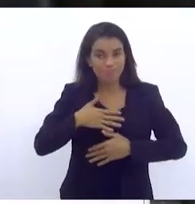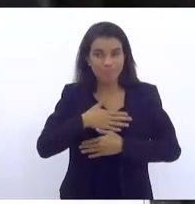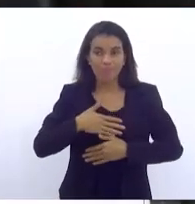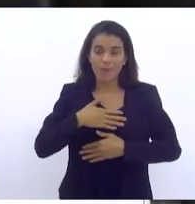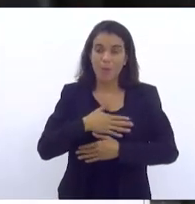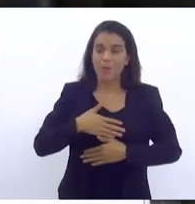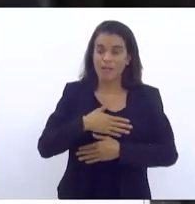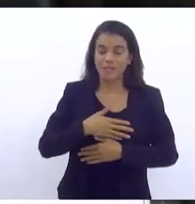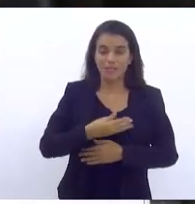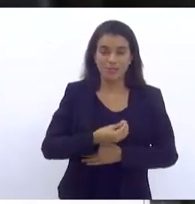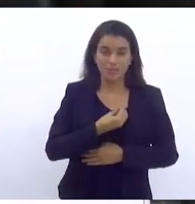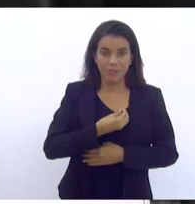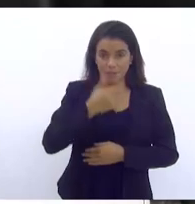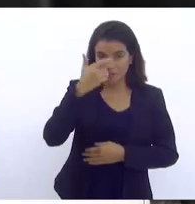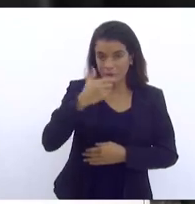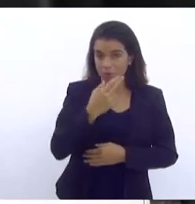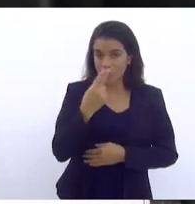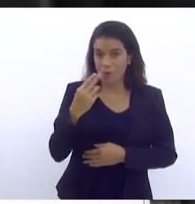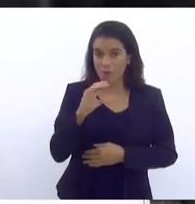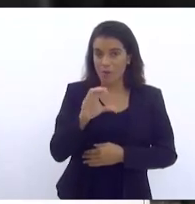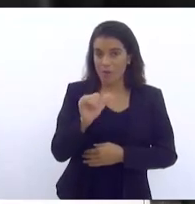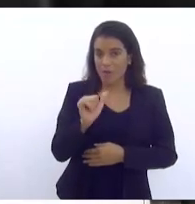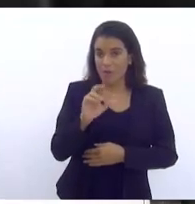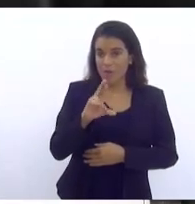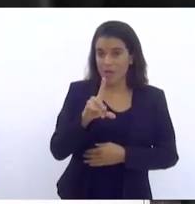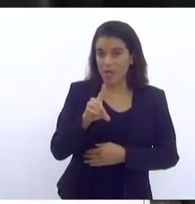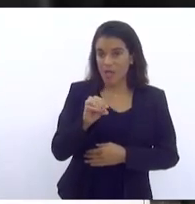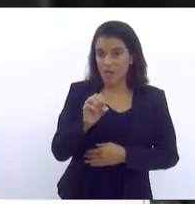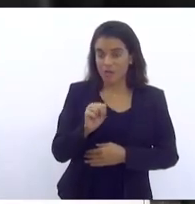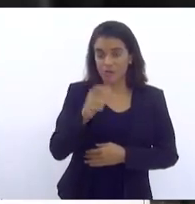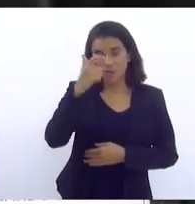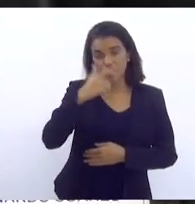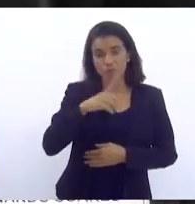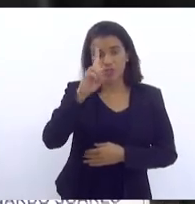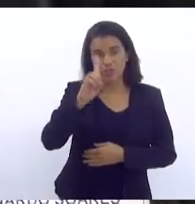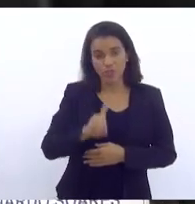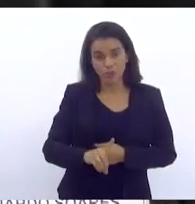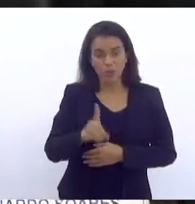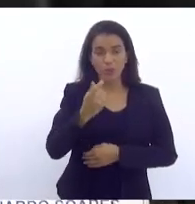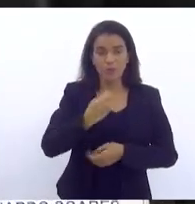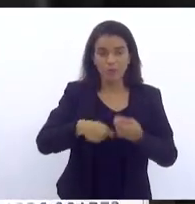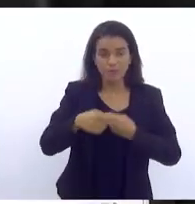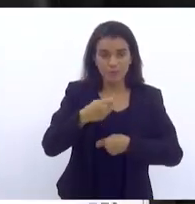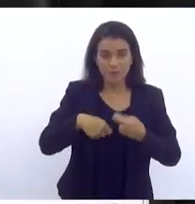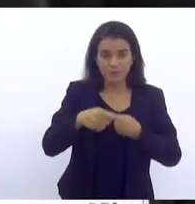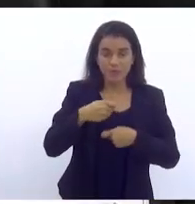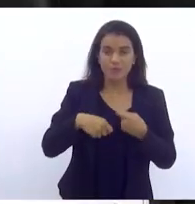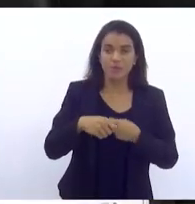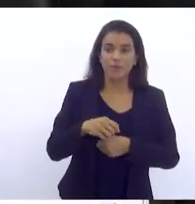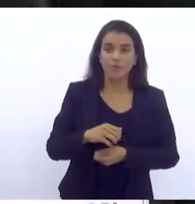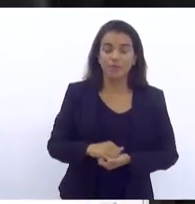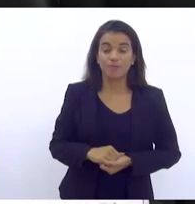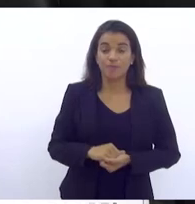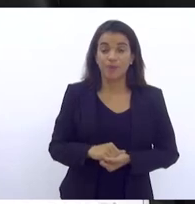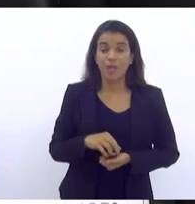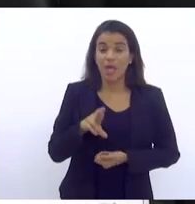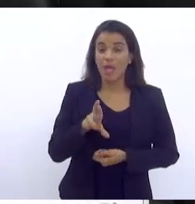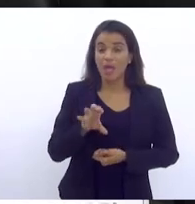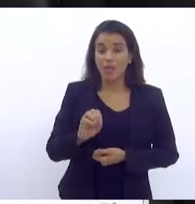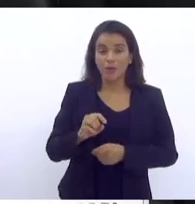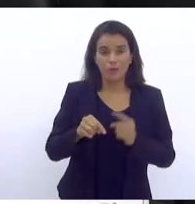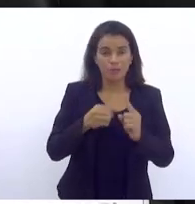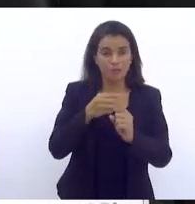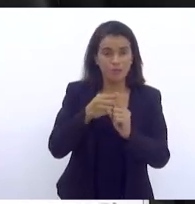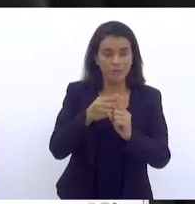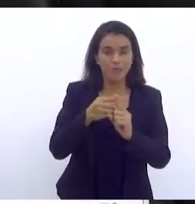prazer enorme estar aqui eu me chamo Carlos Gontijo sou diretor institucional e comercial da rio mais saneamento a Rio mais